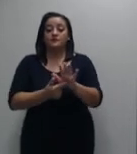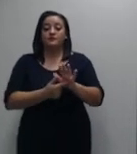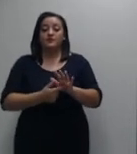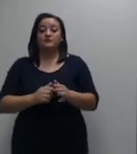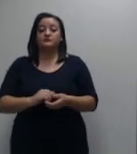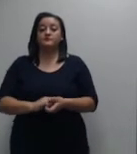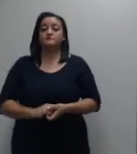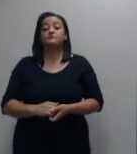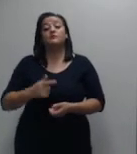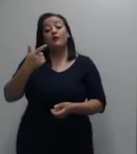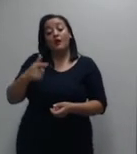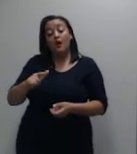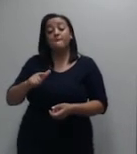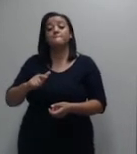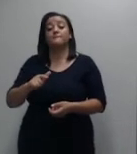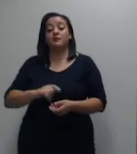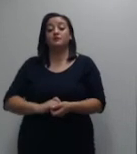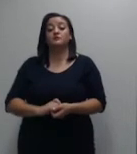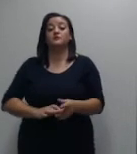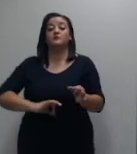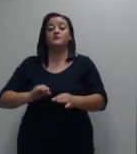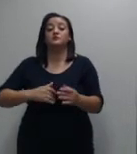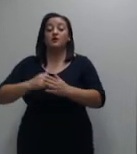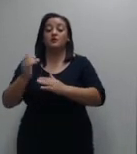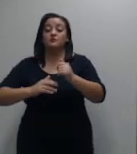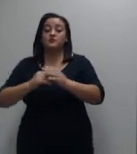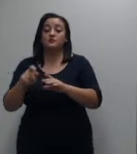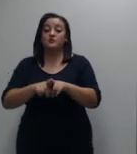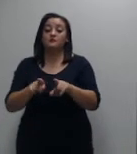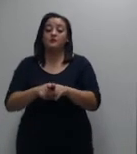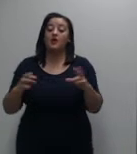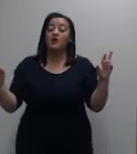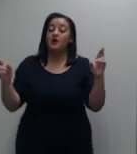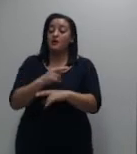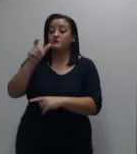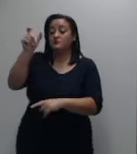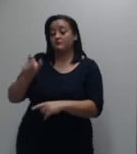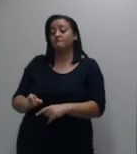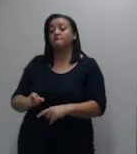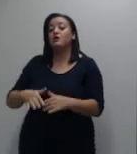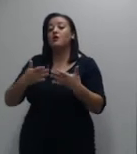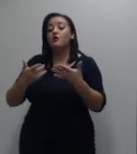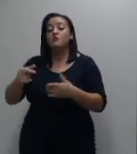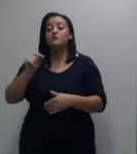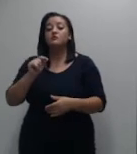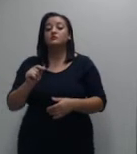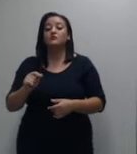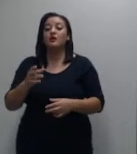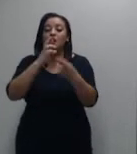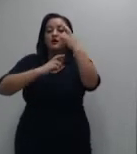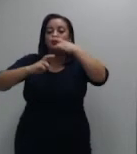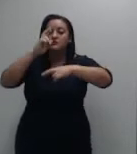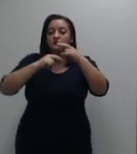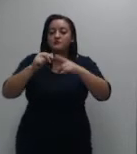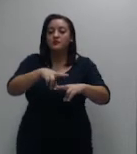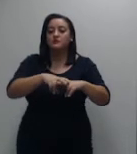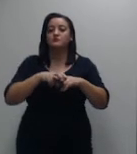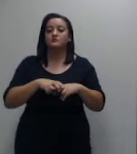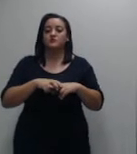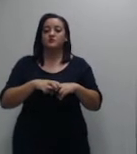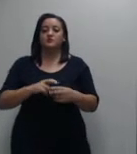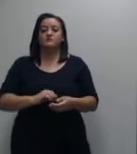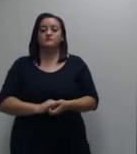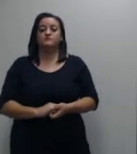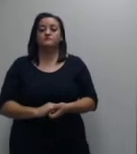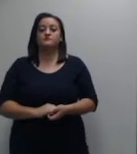repita esse homem 10 anos que competia a parte embargante quando se examina as razões as